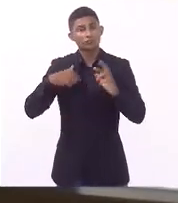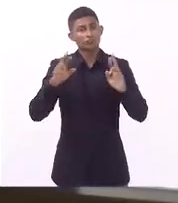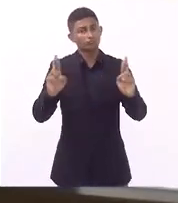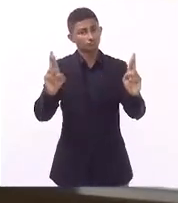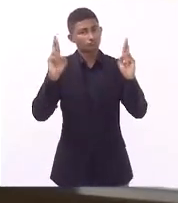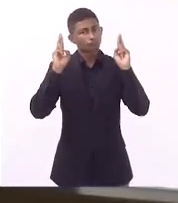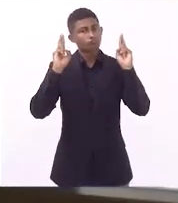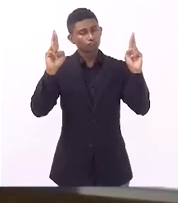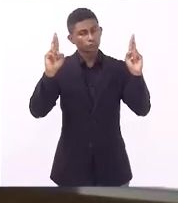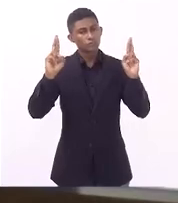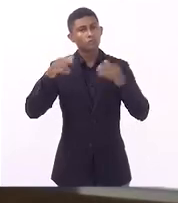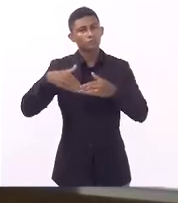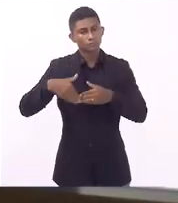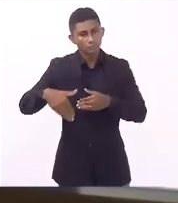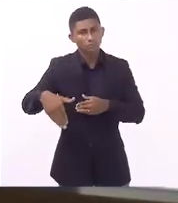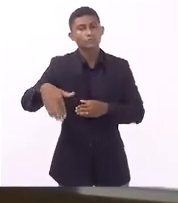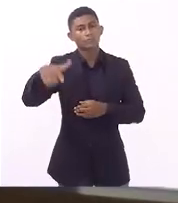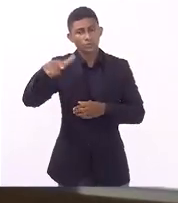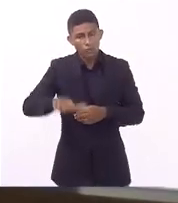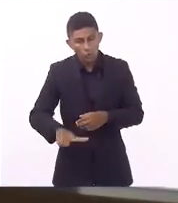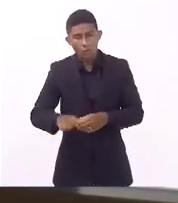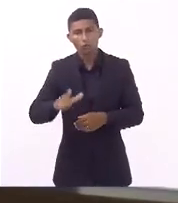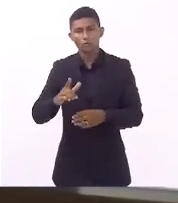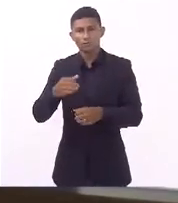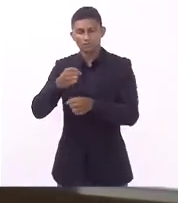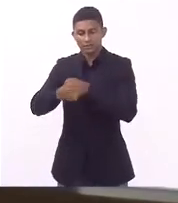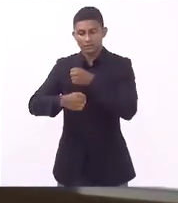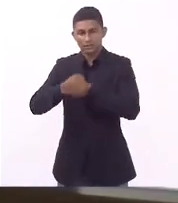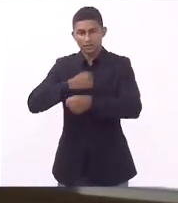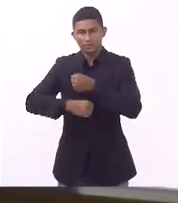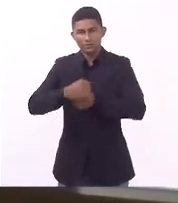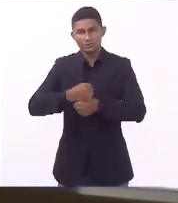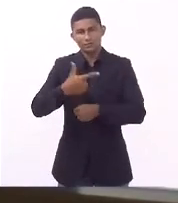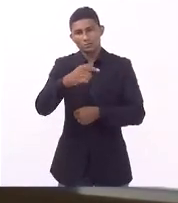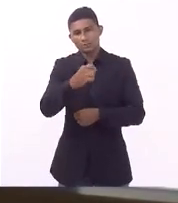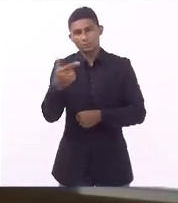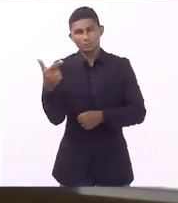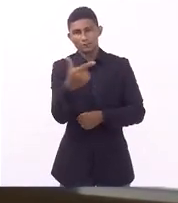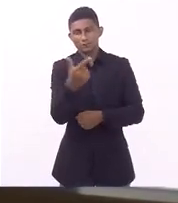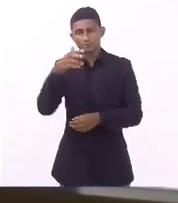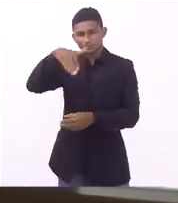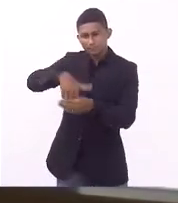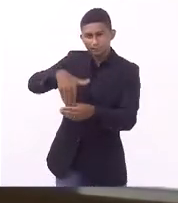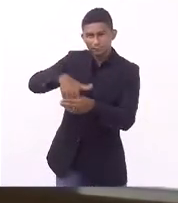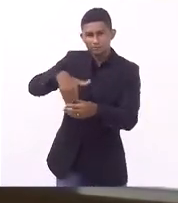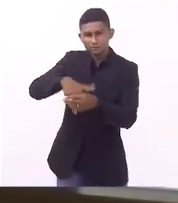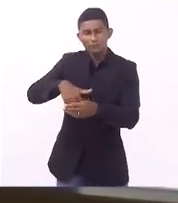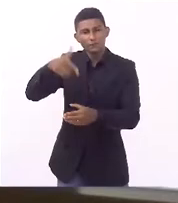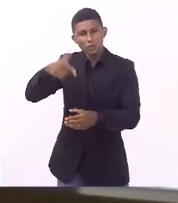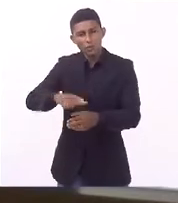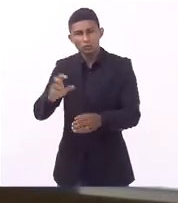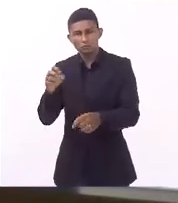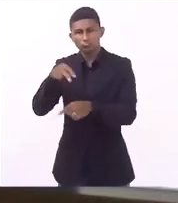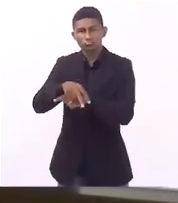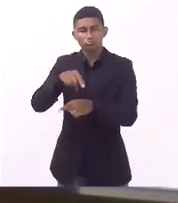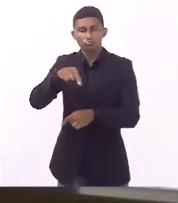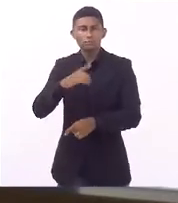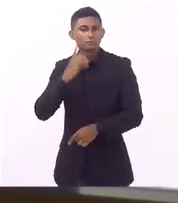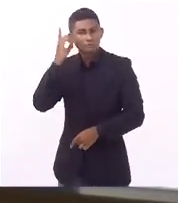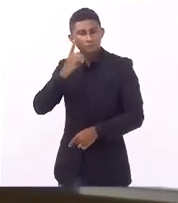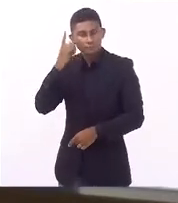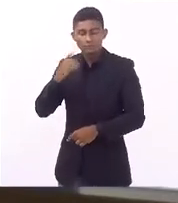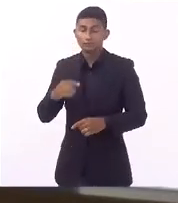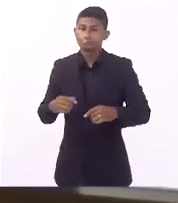todas reconduzidas esse ano de 2022. E isso, para a gente, é importante